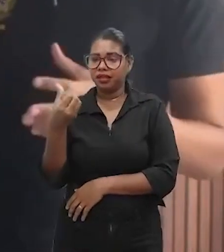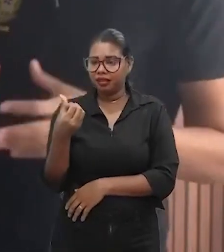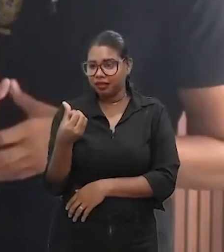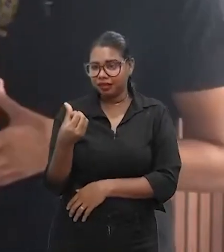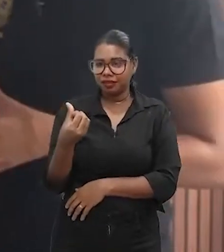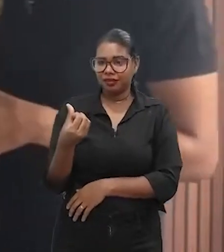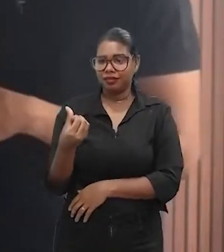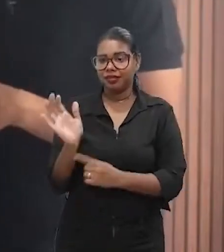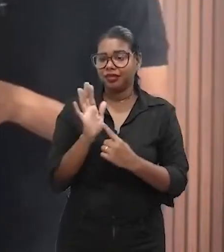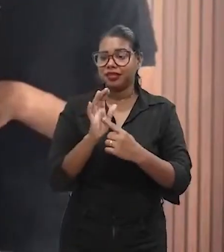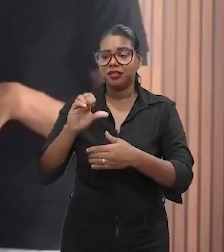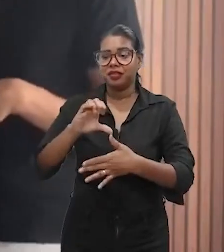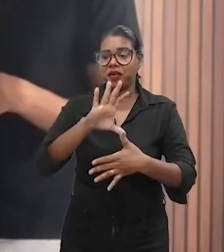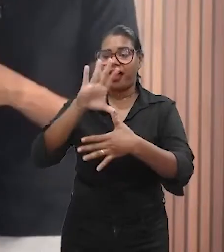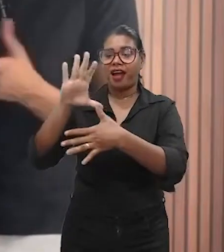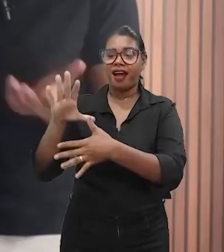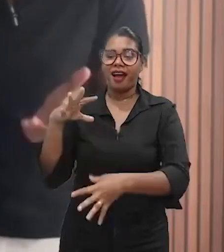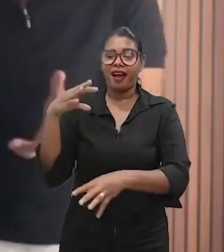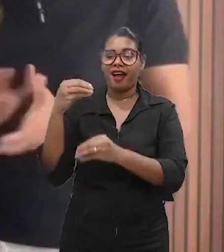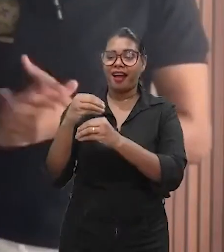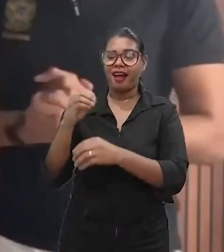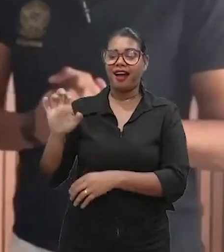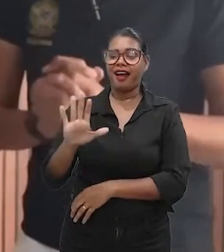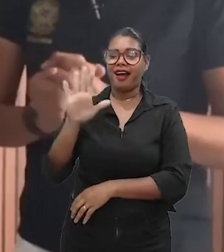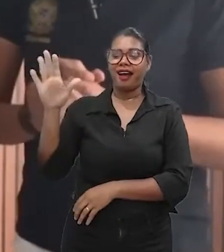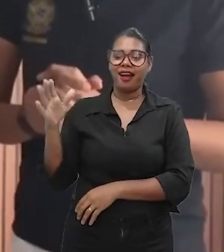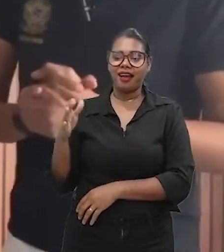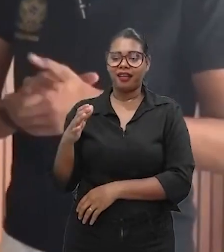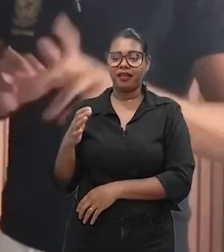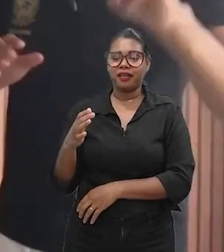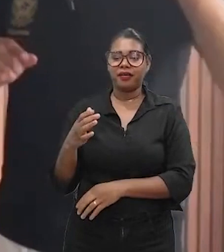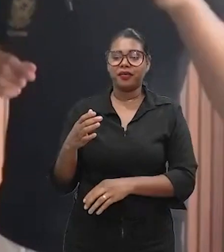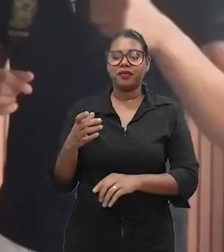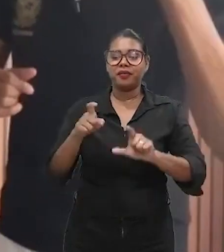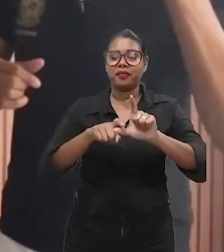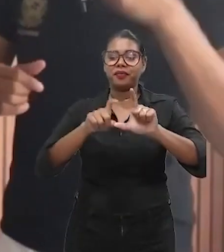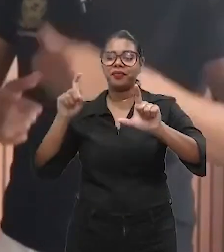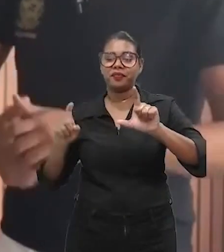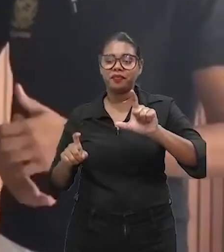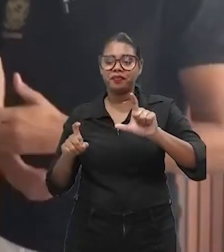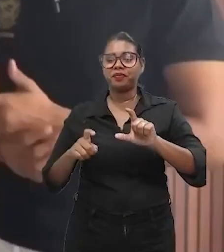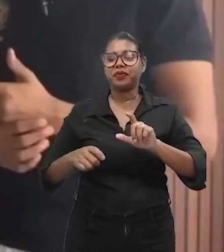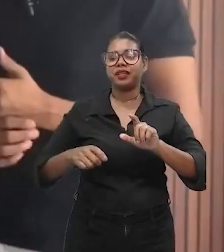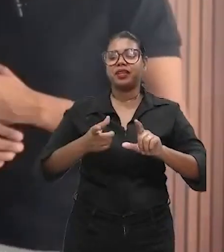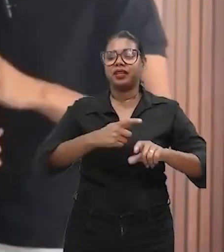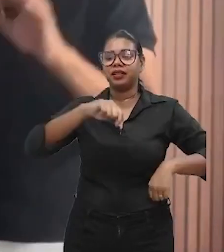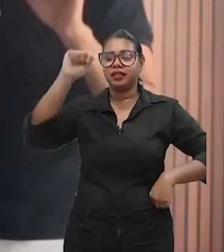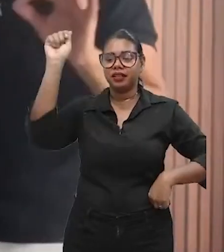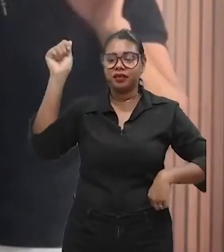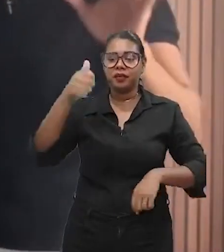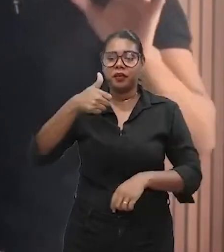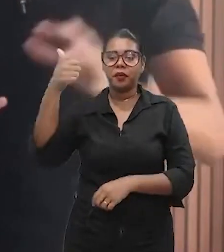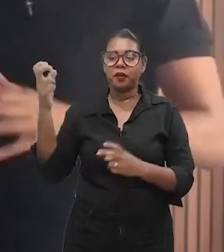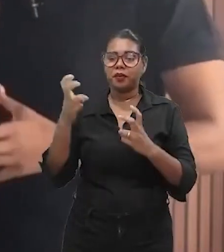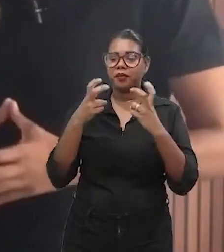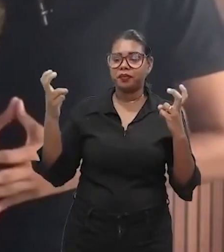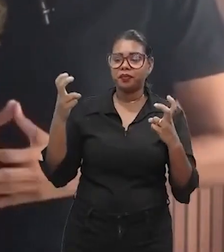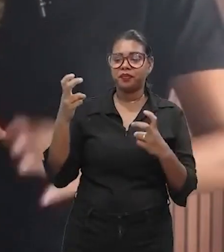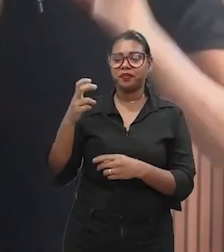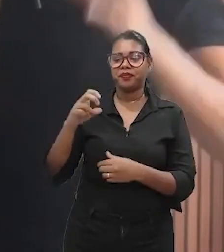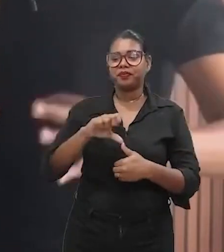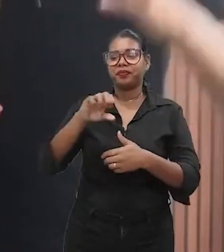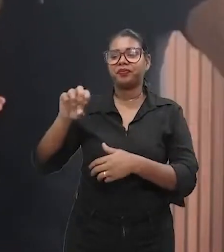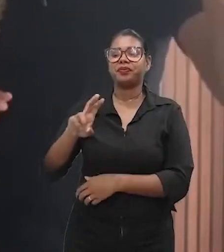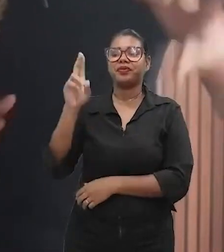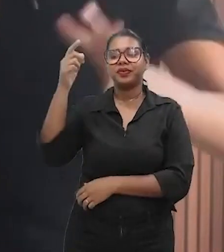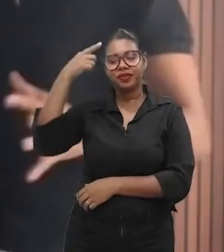demos o grito das Américas porque tornamos independente os Estados Unidos. Ei, o primeiro grito das Américas foi dado por Bernardo Vieira de Mello em 1710, em que